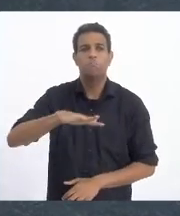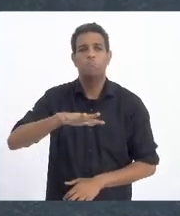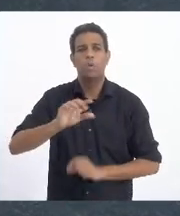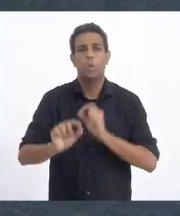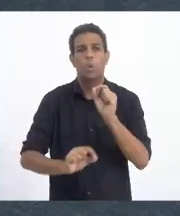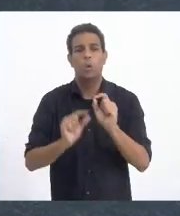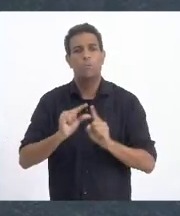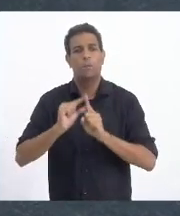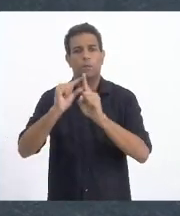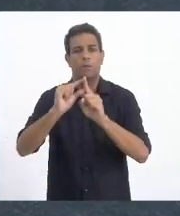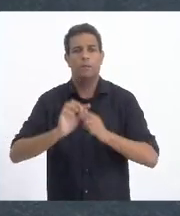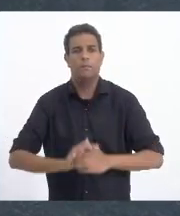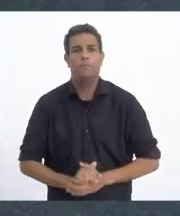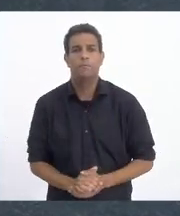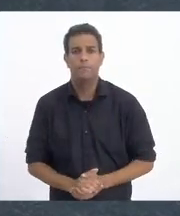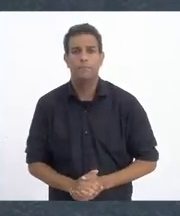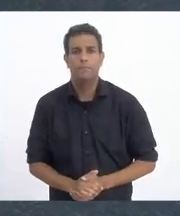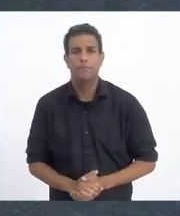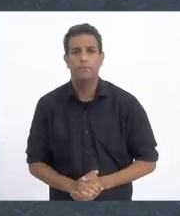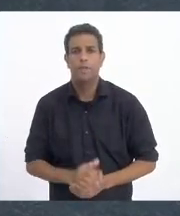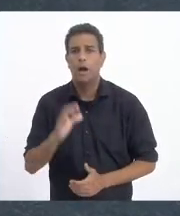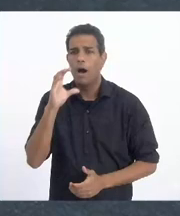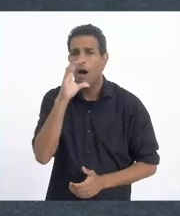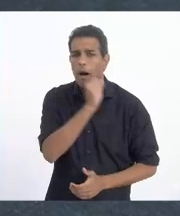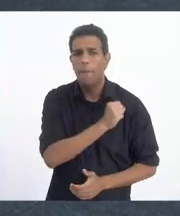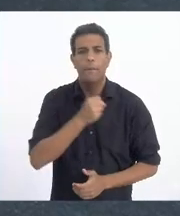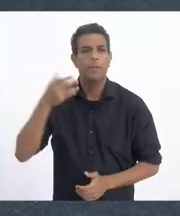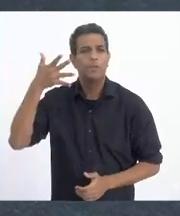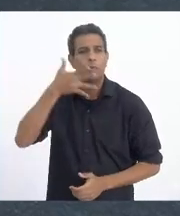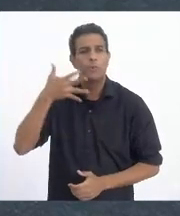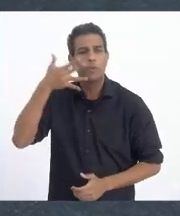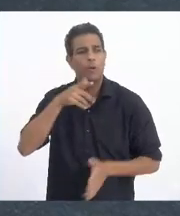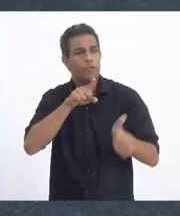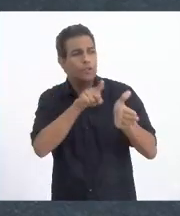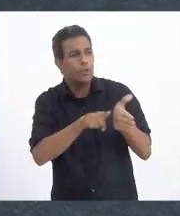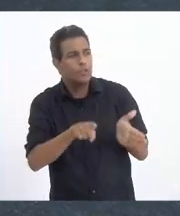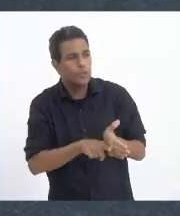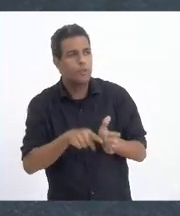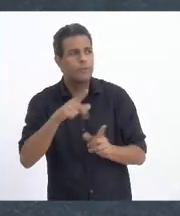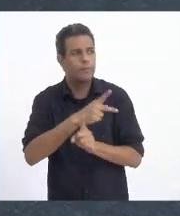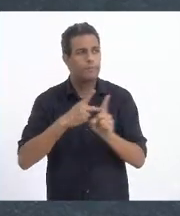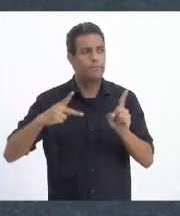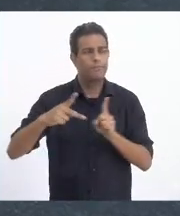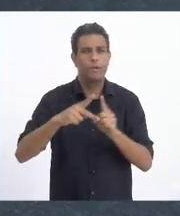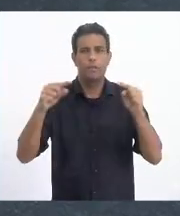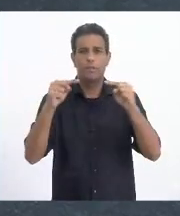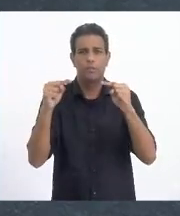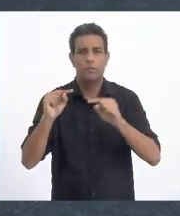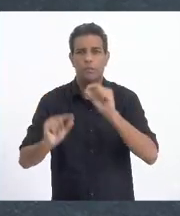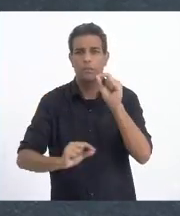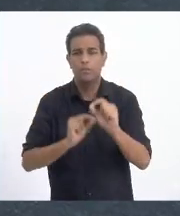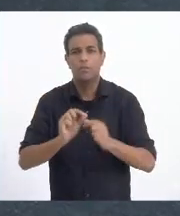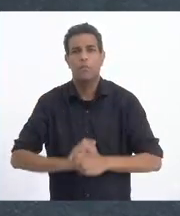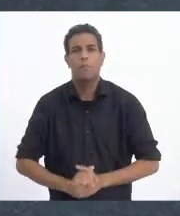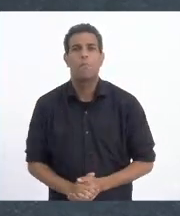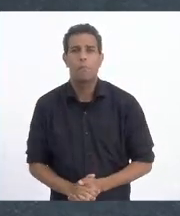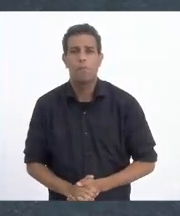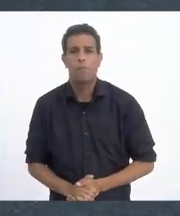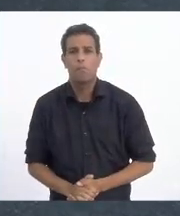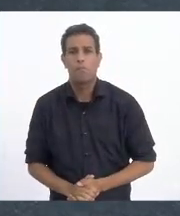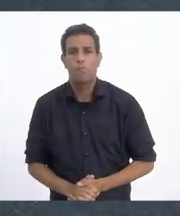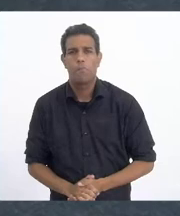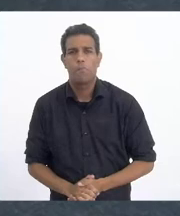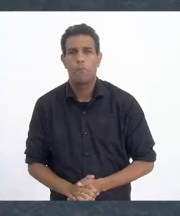o seguinte, tá? Falando só rapidamente sobre o desconto previdenciário. Houve redução salarial, sim. O companheiro